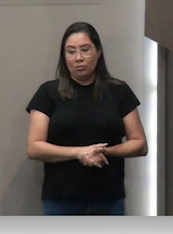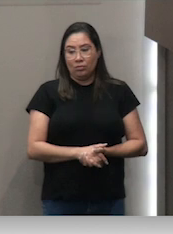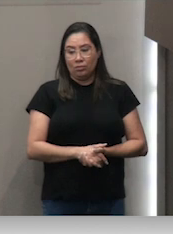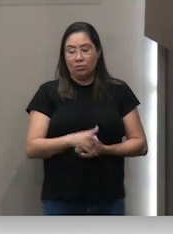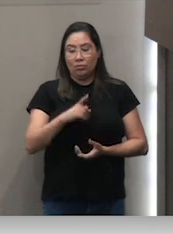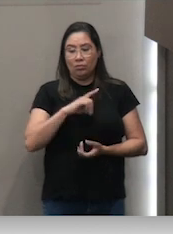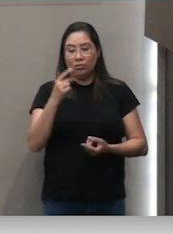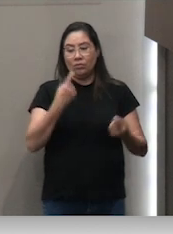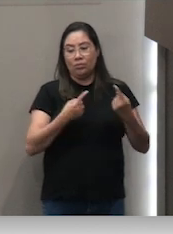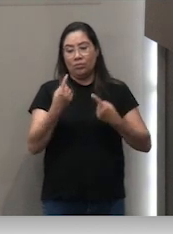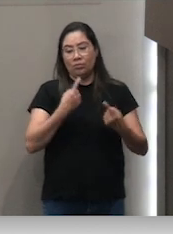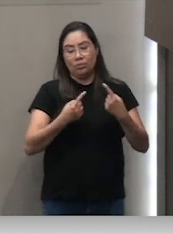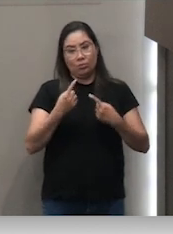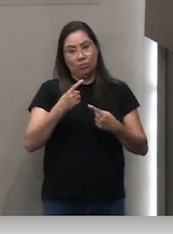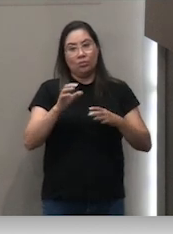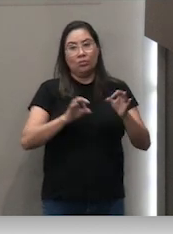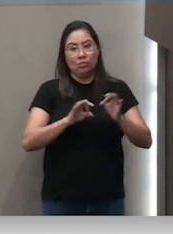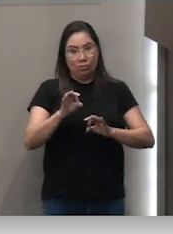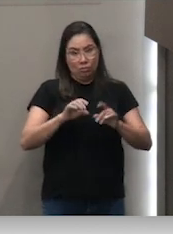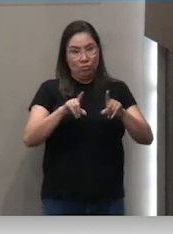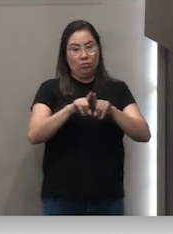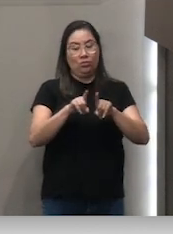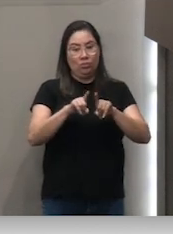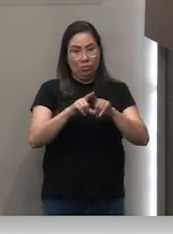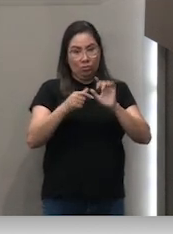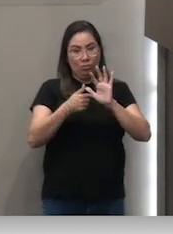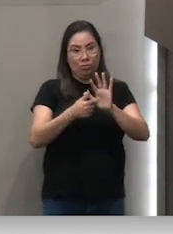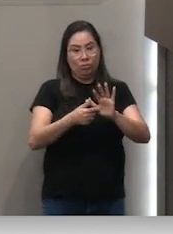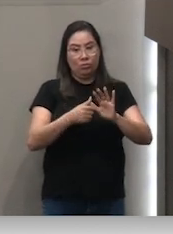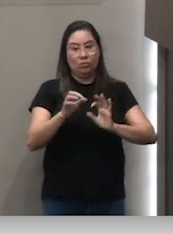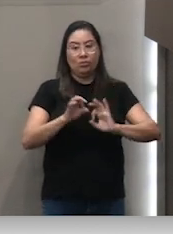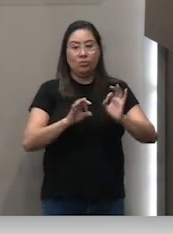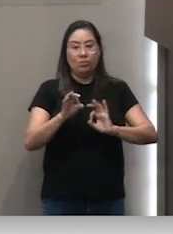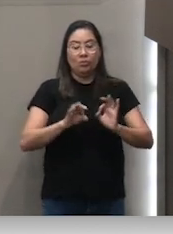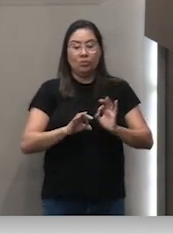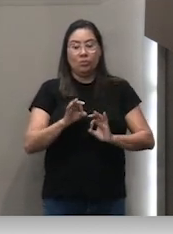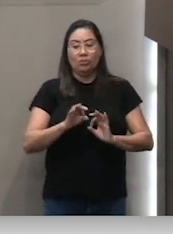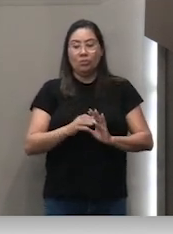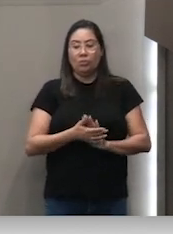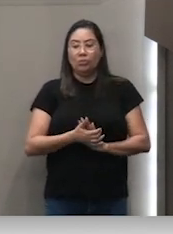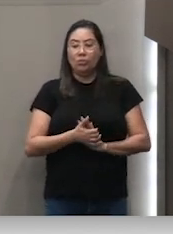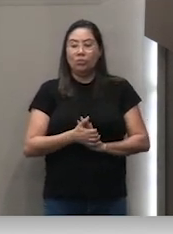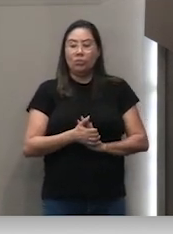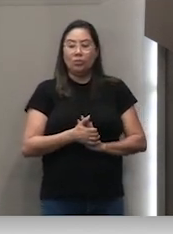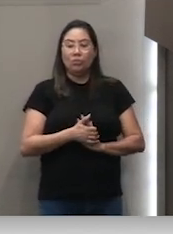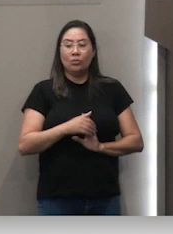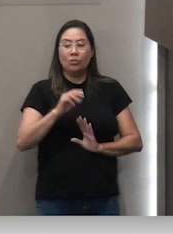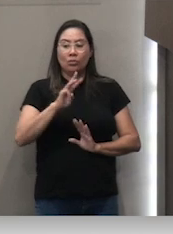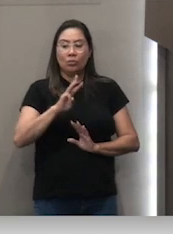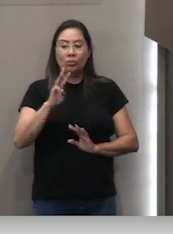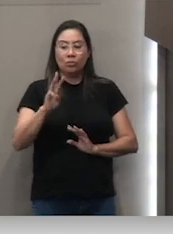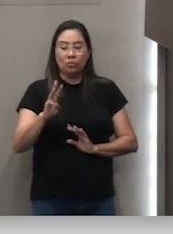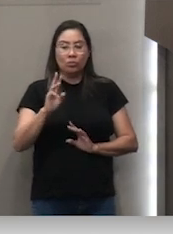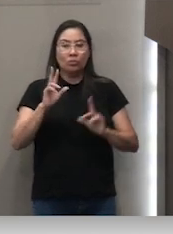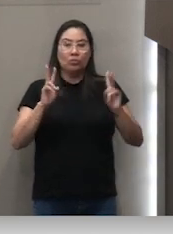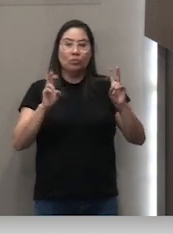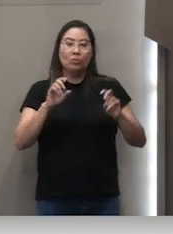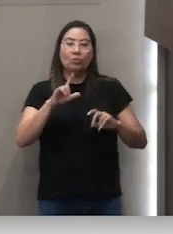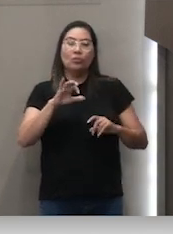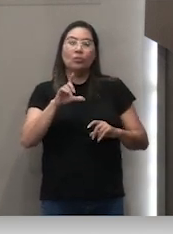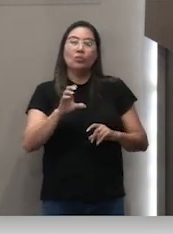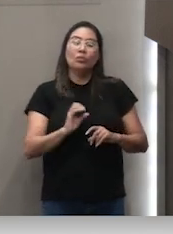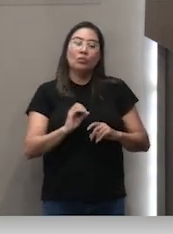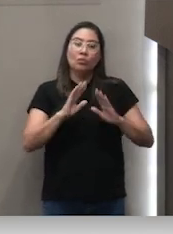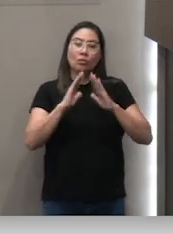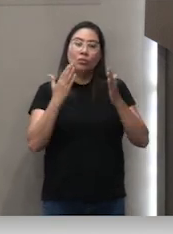tivemos alguns projetos de lei também que foram apresentados. Projeto de Lei 33, que trata sobre o lixo eletrônico de pequeno porte nas escolas